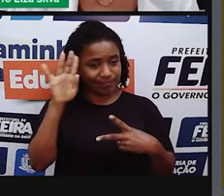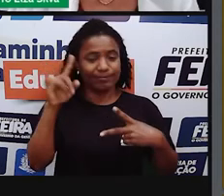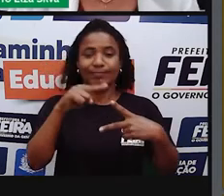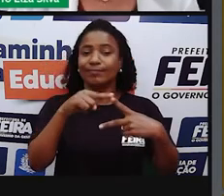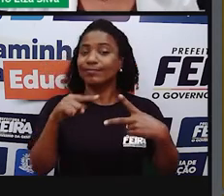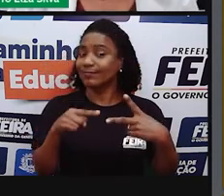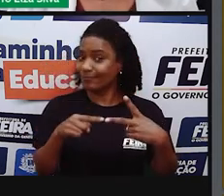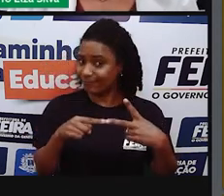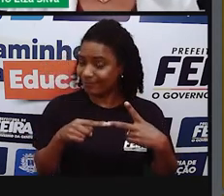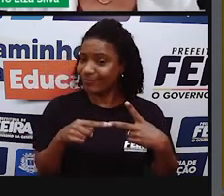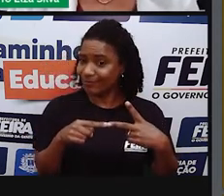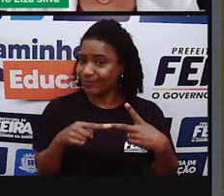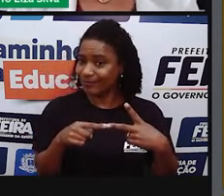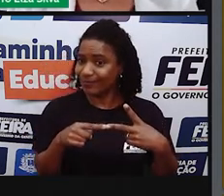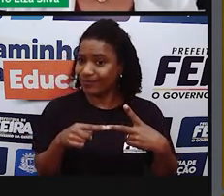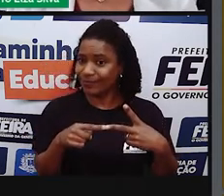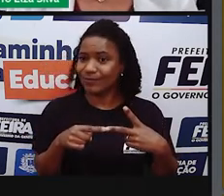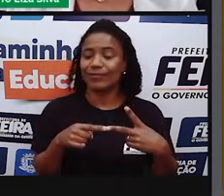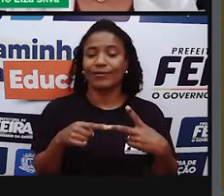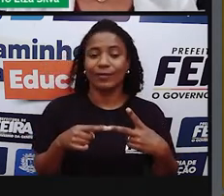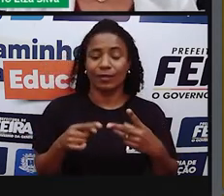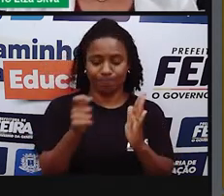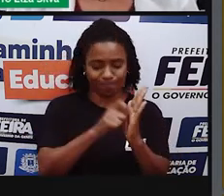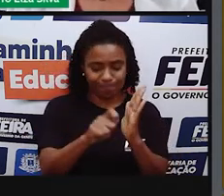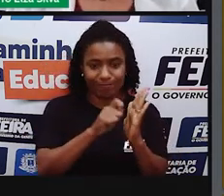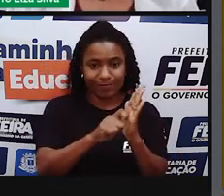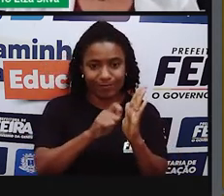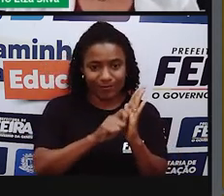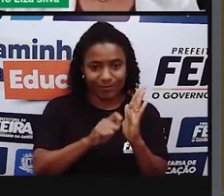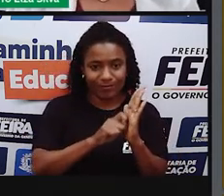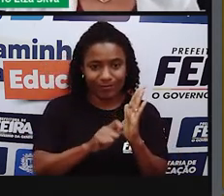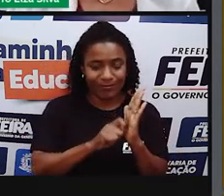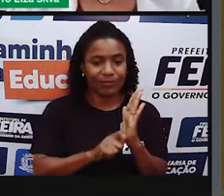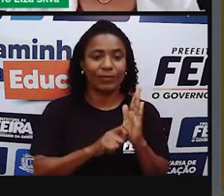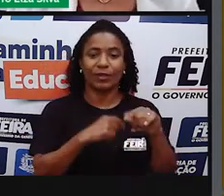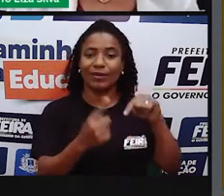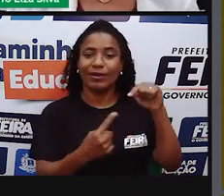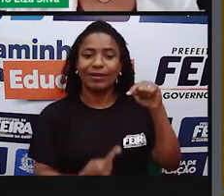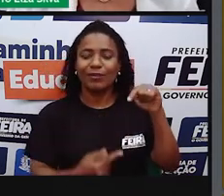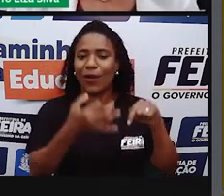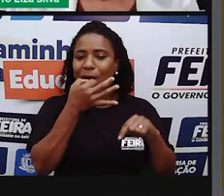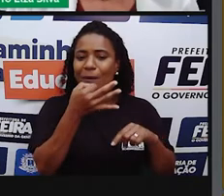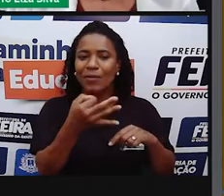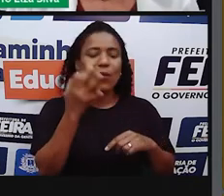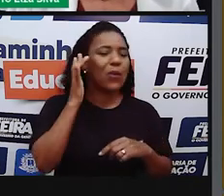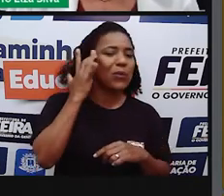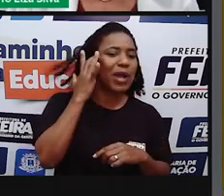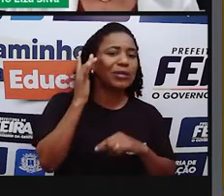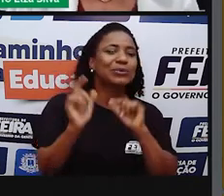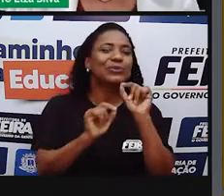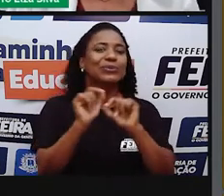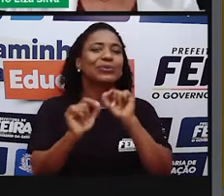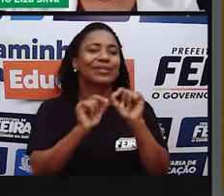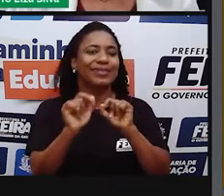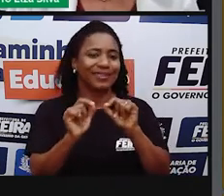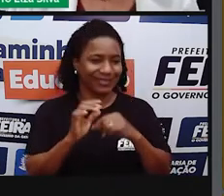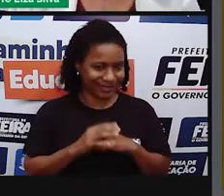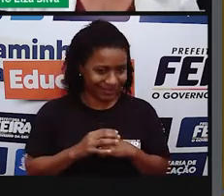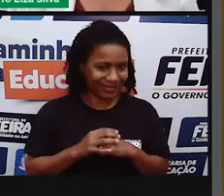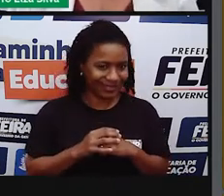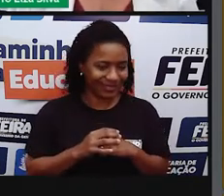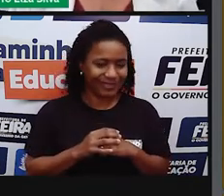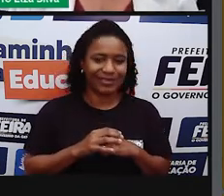questionamentos. Anote-os em seu caderno e escreva a sua opinião sobre quais países você